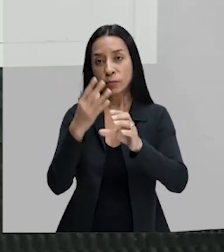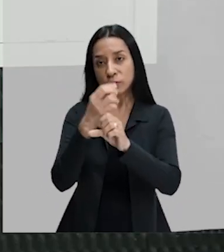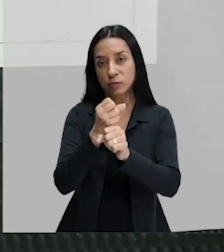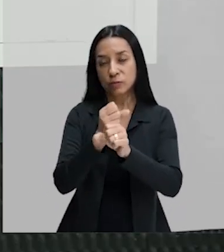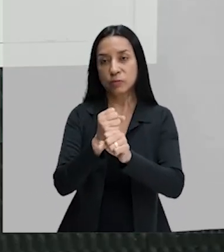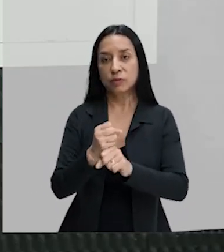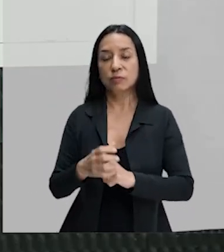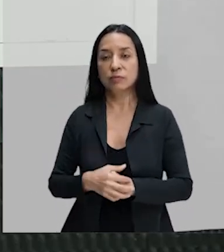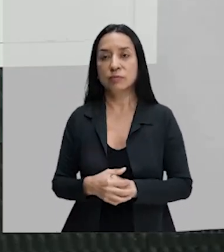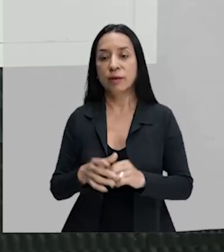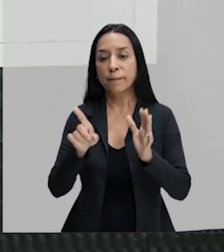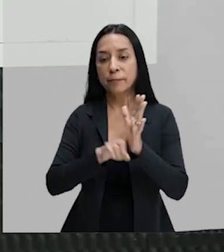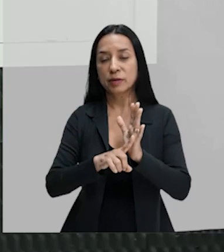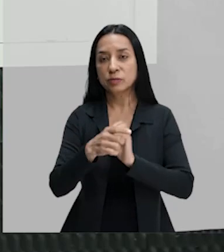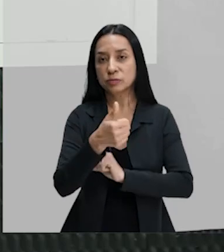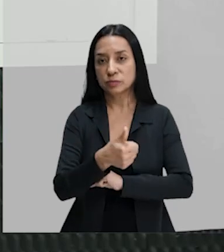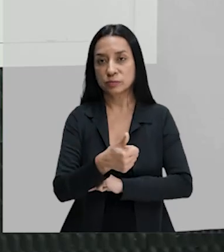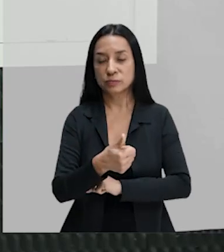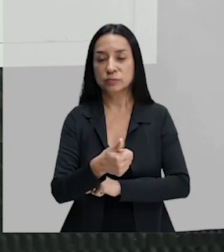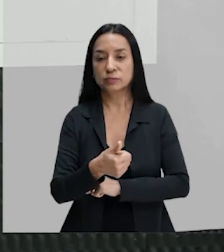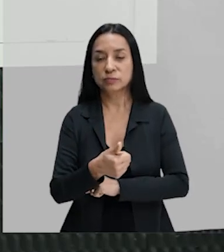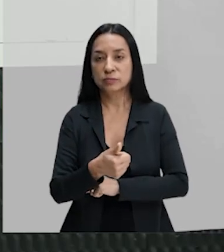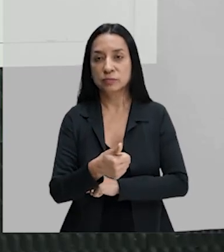então isso aqui vai ser menos 1